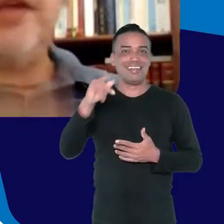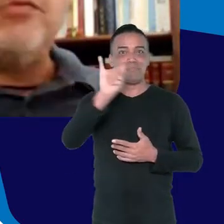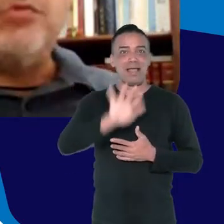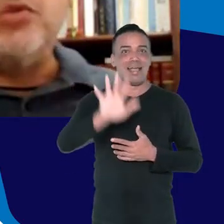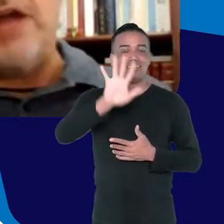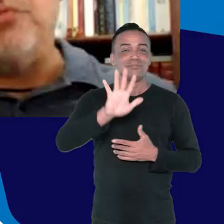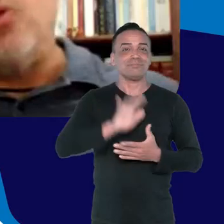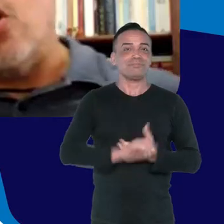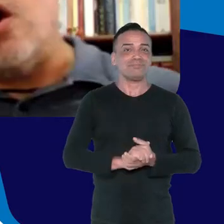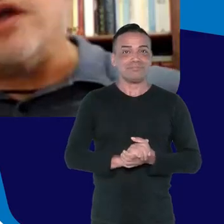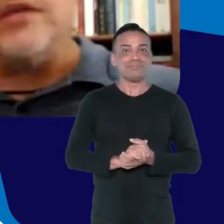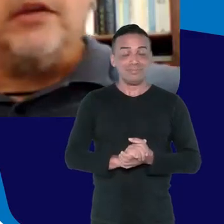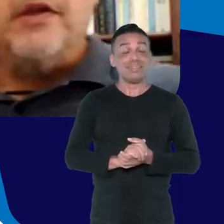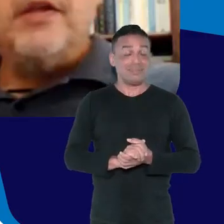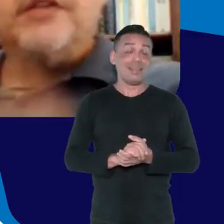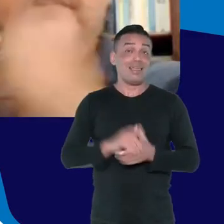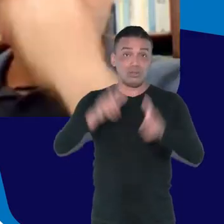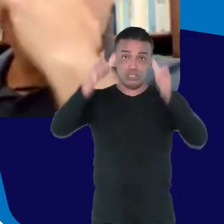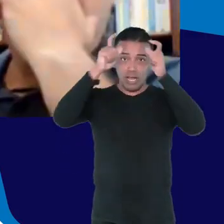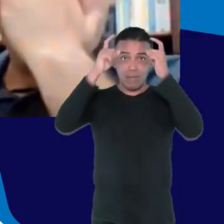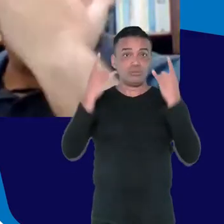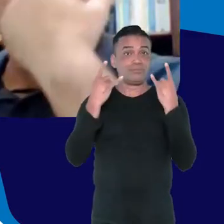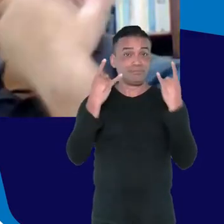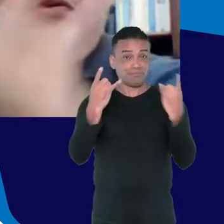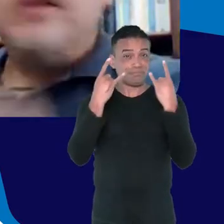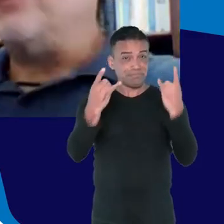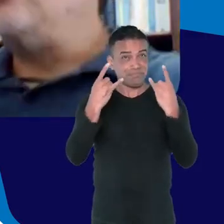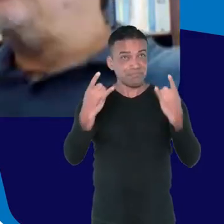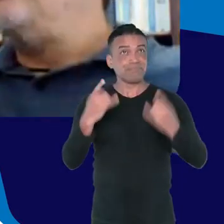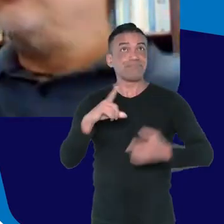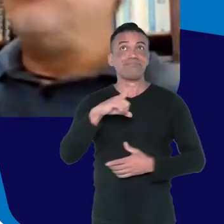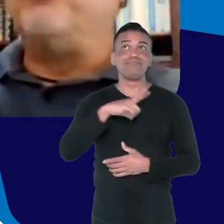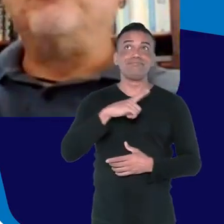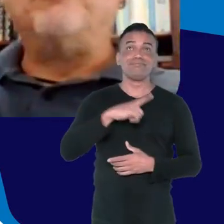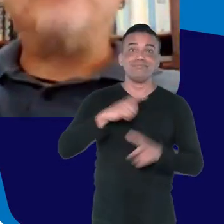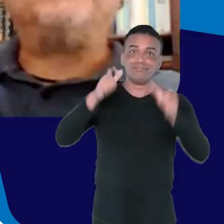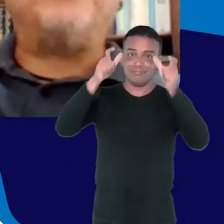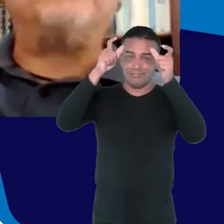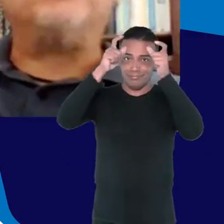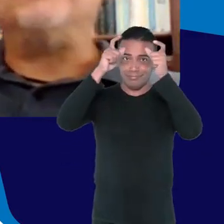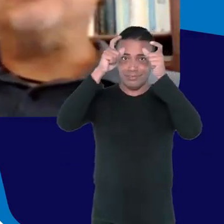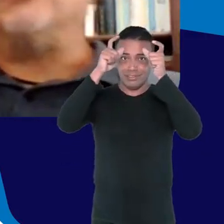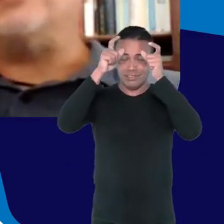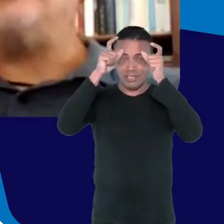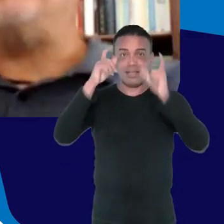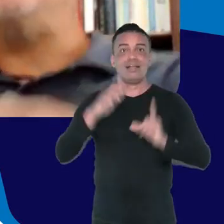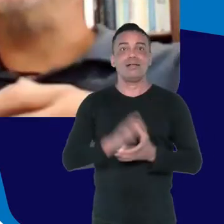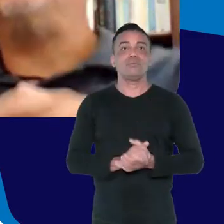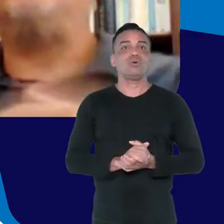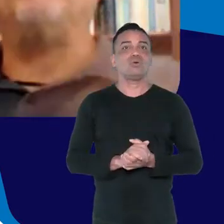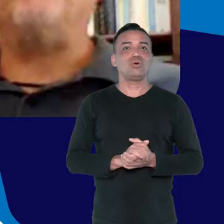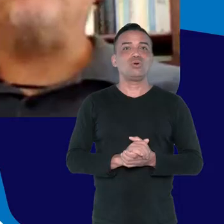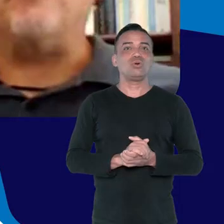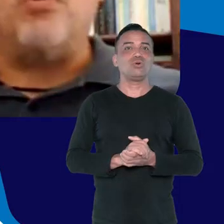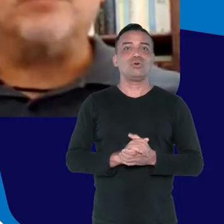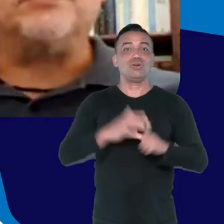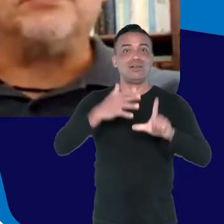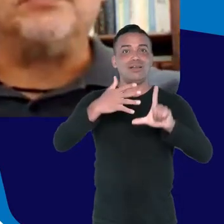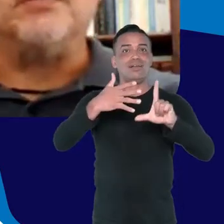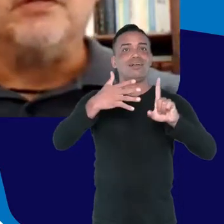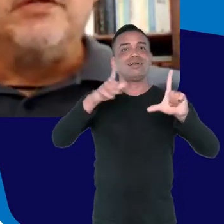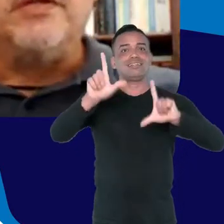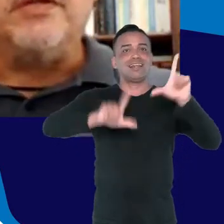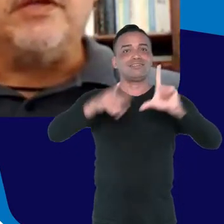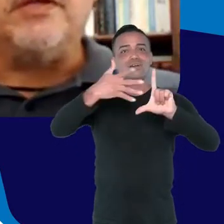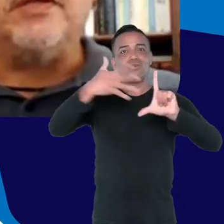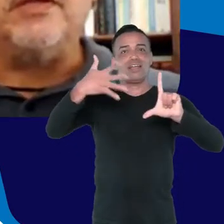Você tem o diabo no rock, você tem o diabo, tem uma série de televisão na Netflix super famosa,